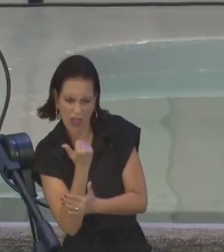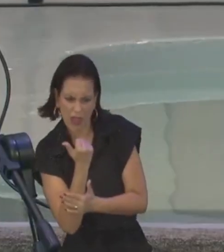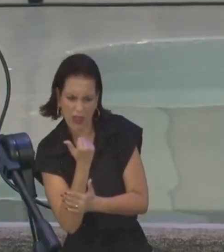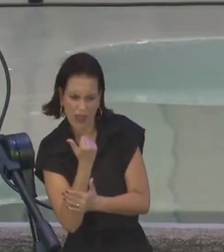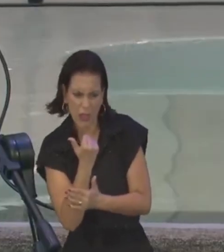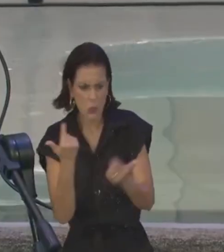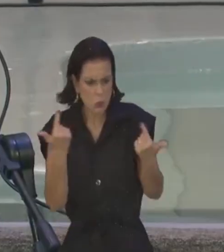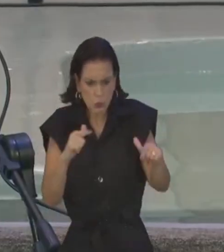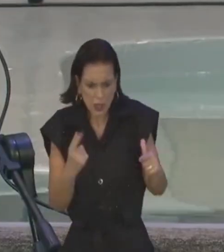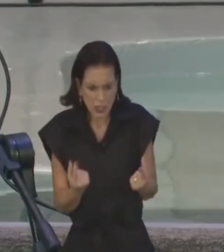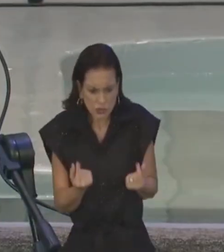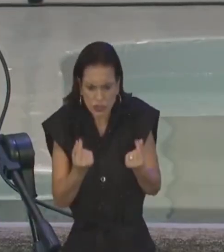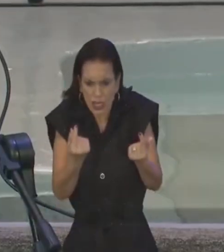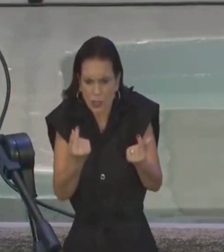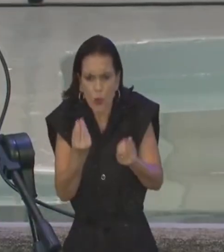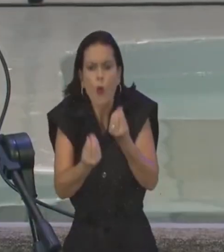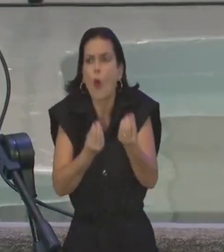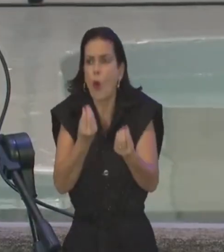dinheiro.